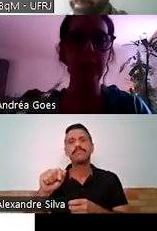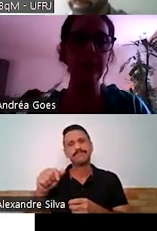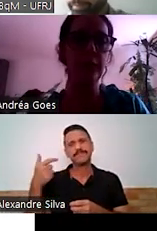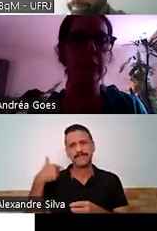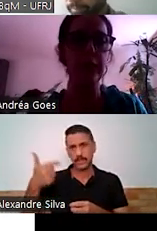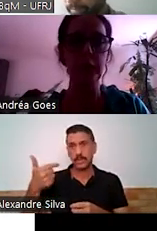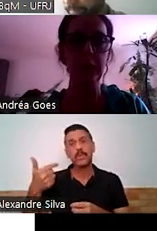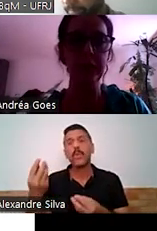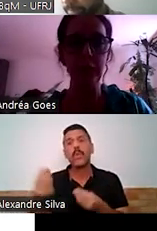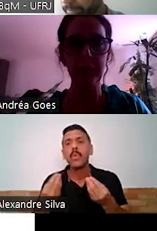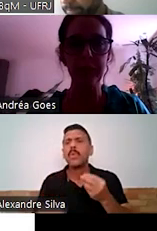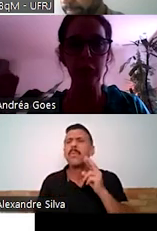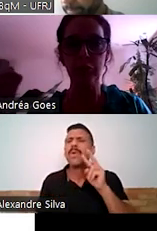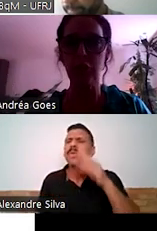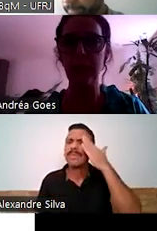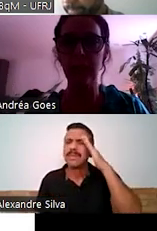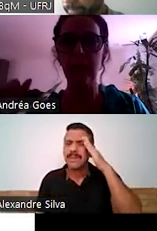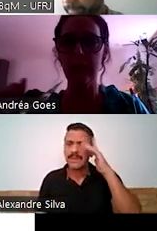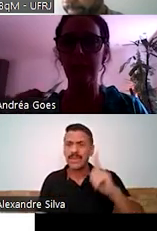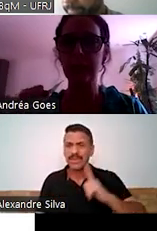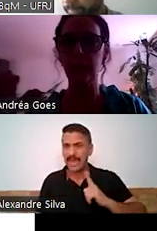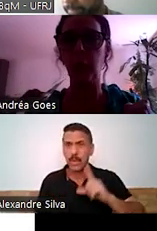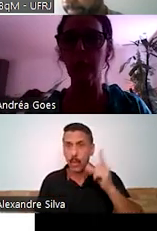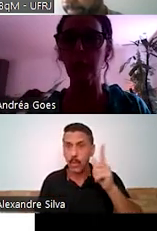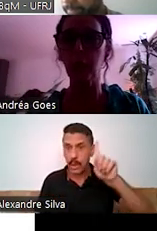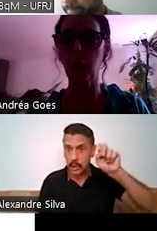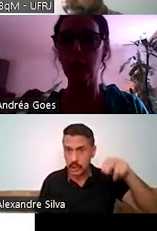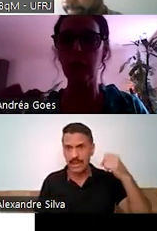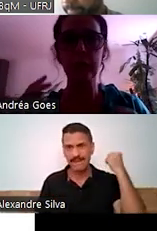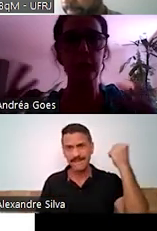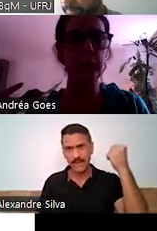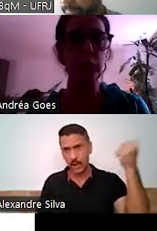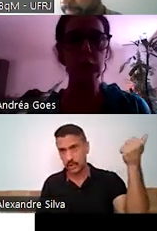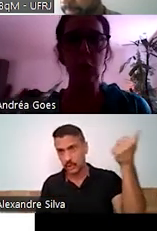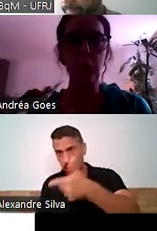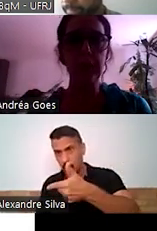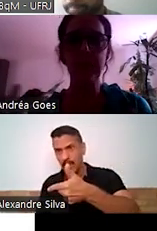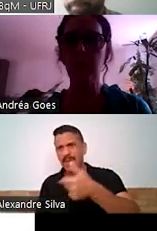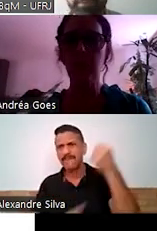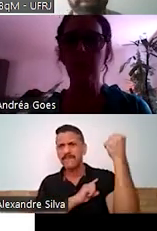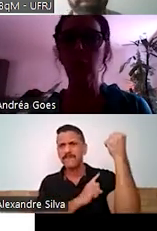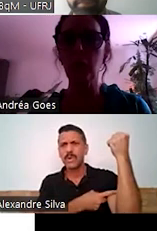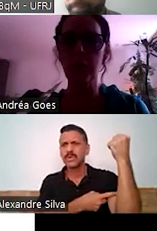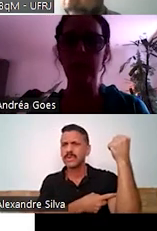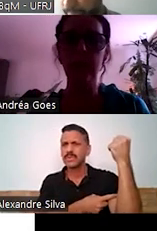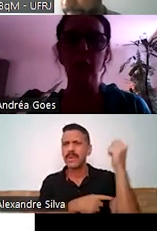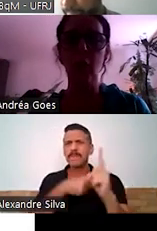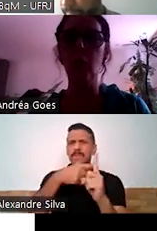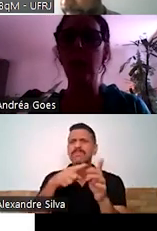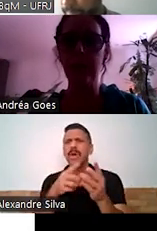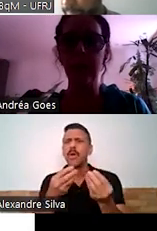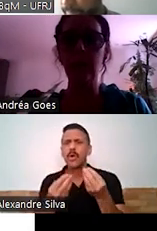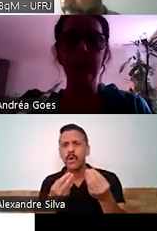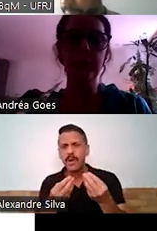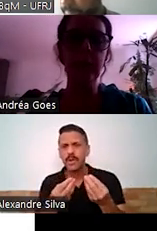refiro, como é que eles veem isso? Eles acham que existe um gene que é mais forte que o outro, ele é mais poderoso? Como é essa coisa de um gene,